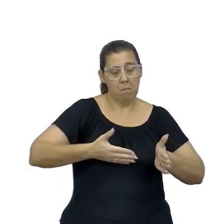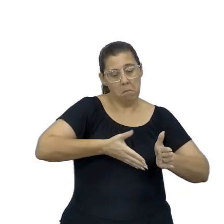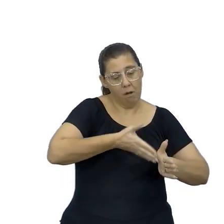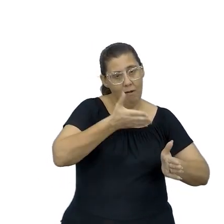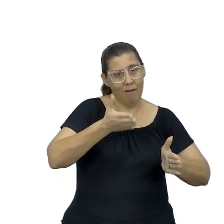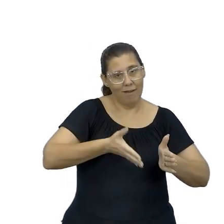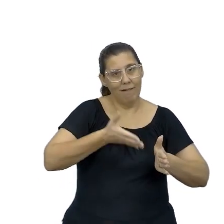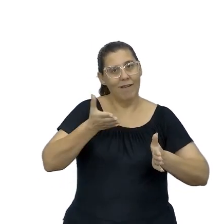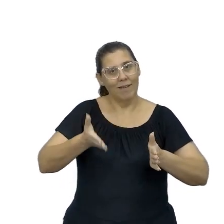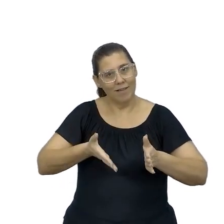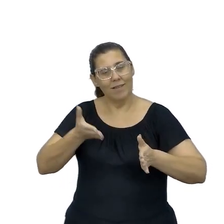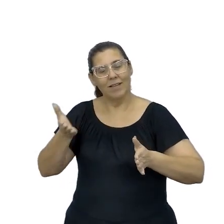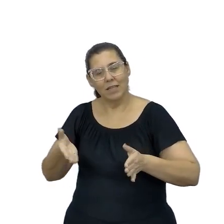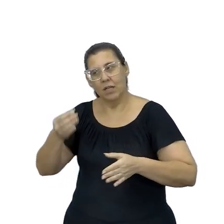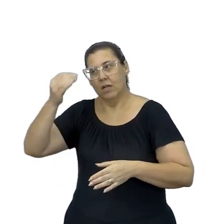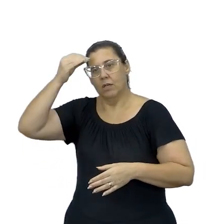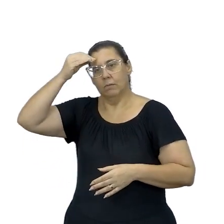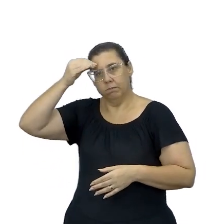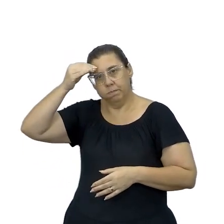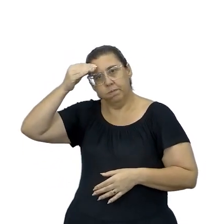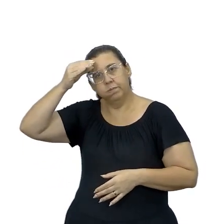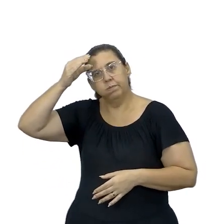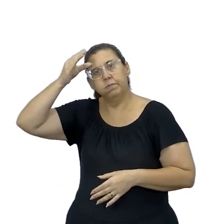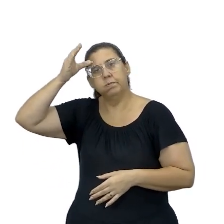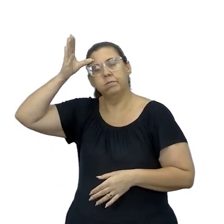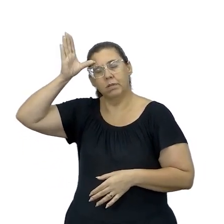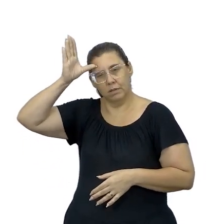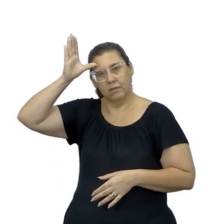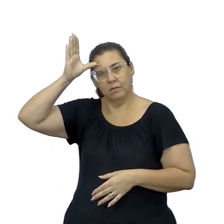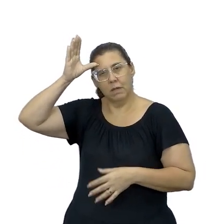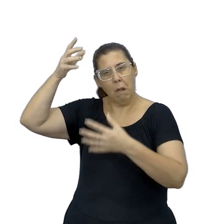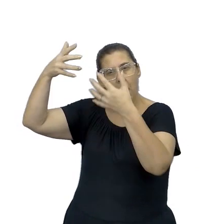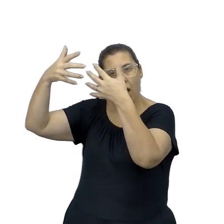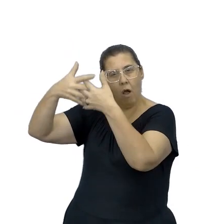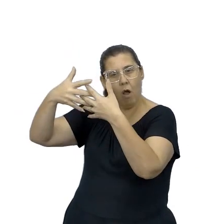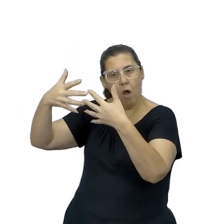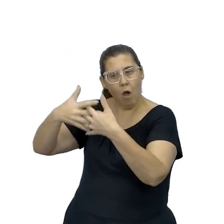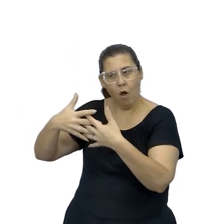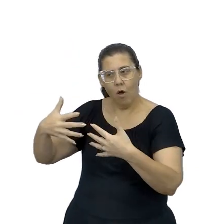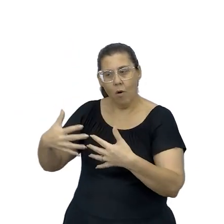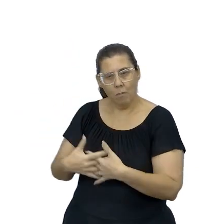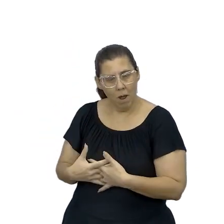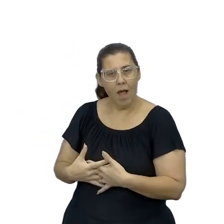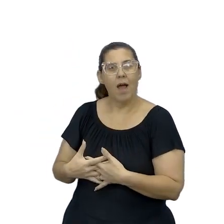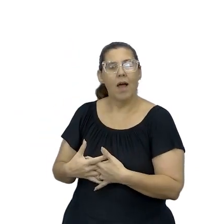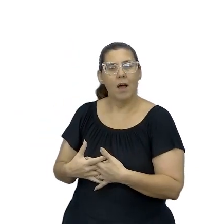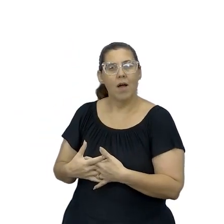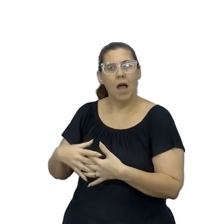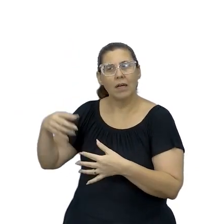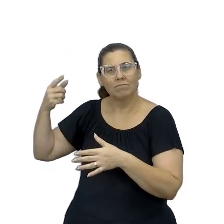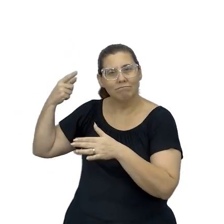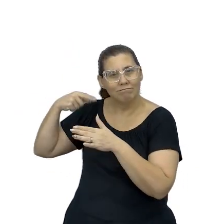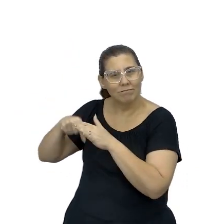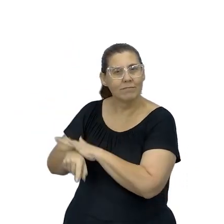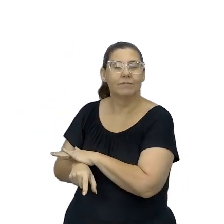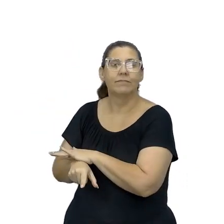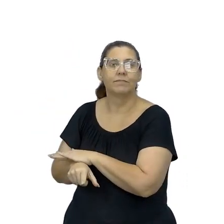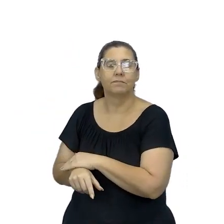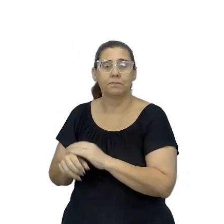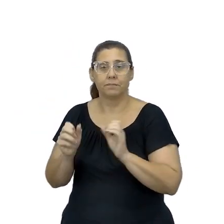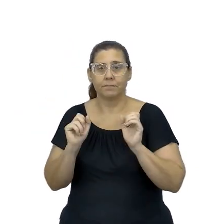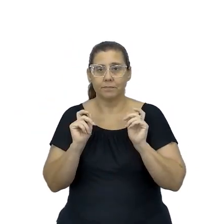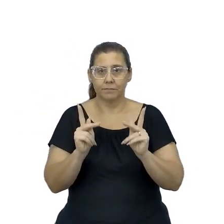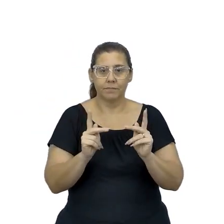à construção de conhecimentos mais complexos, né, conhecimentos mais aprofundados, tudo